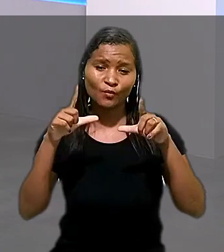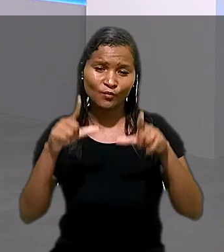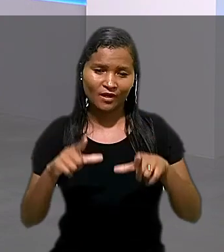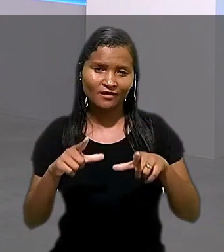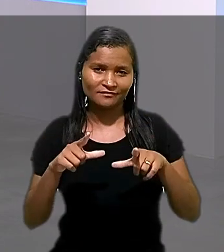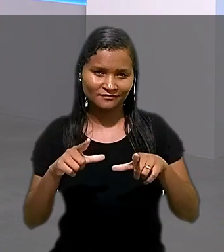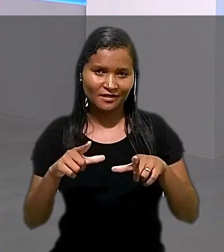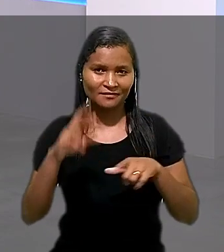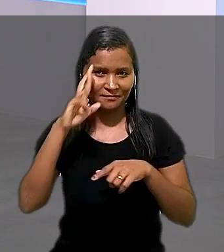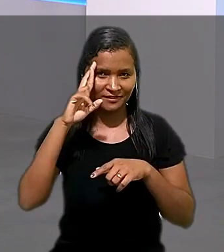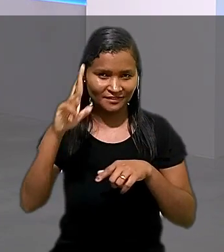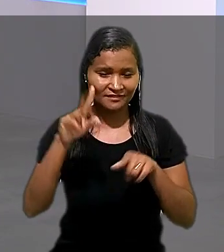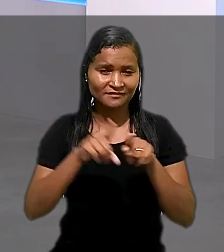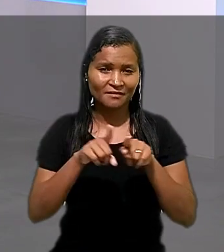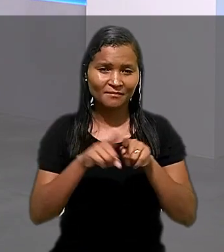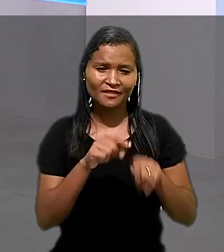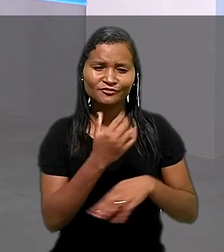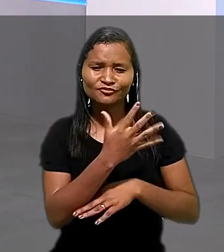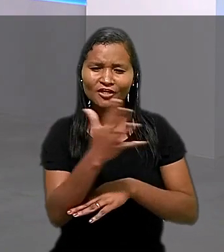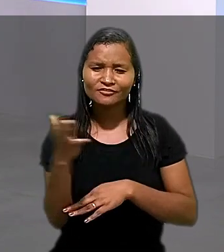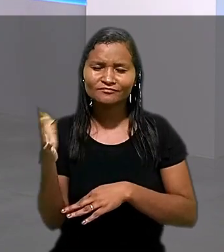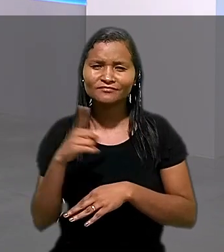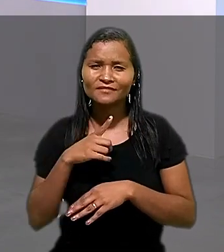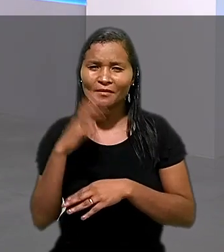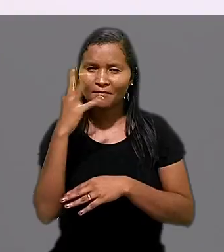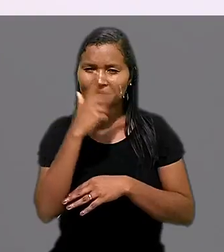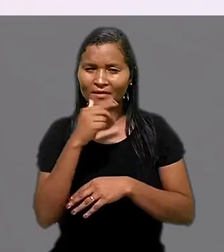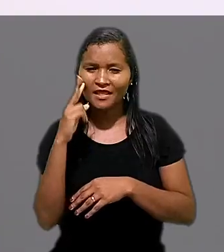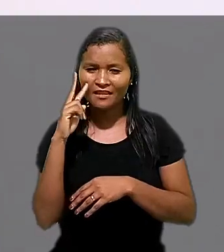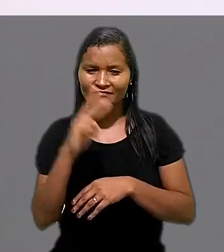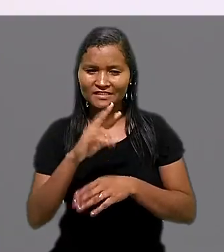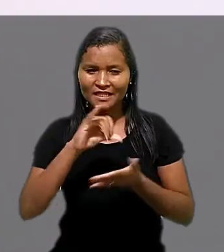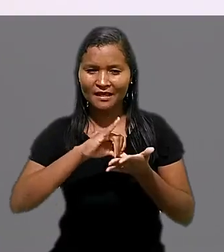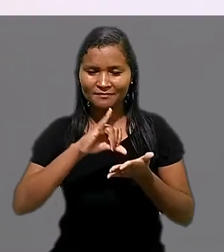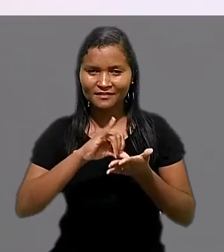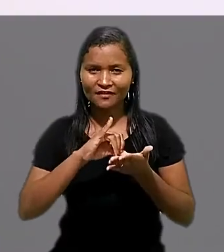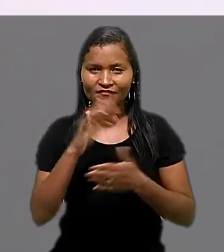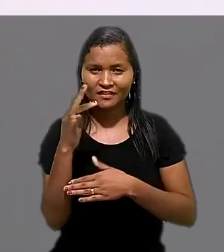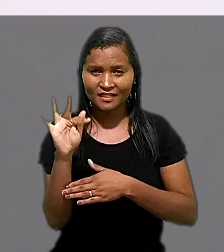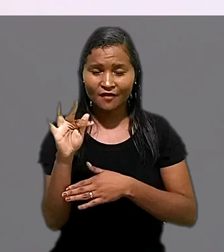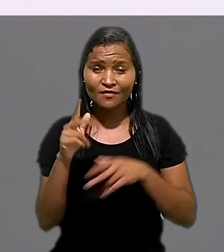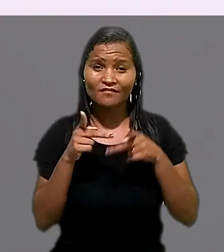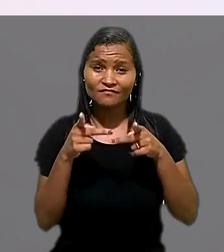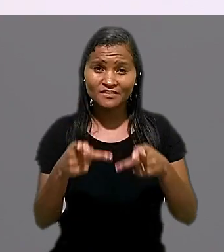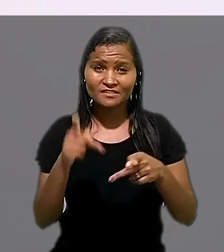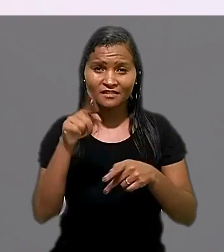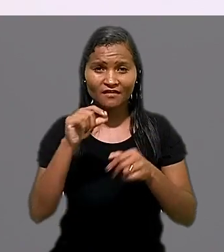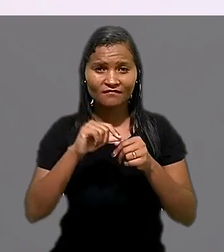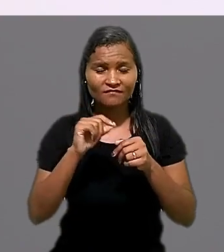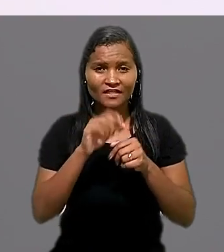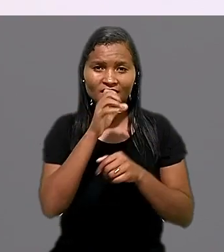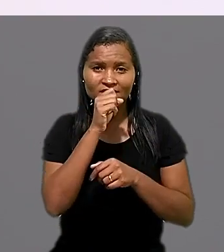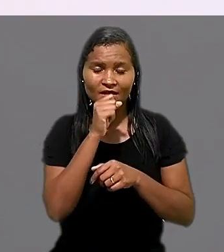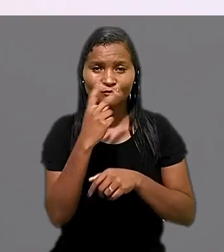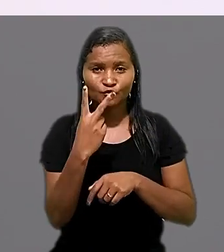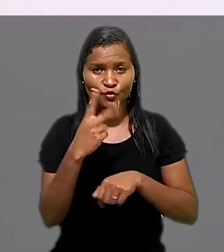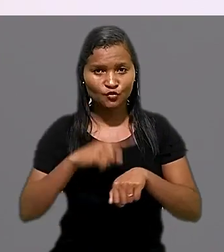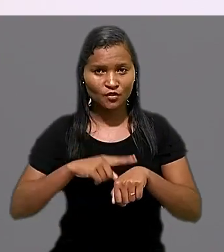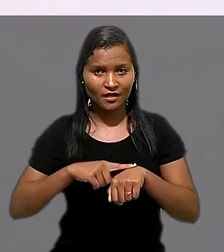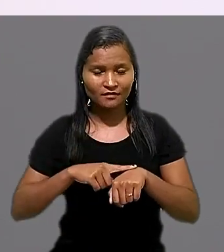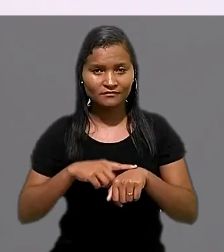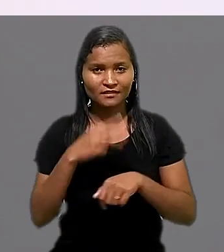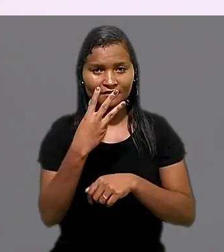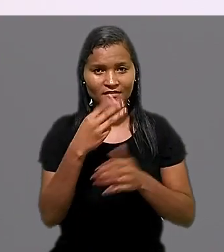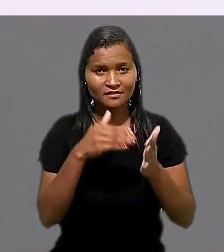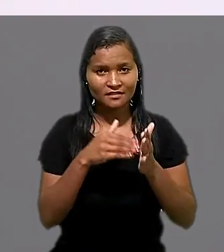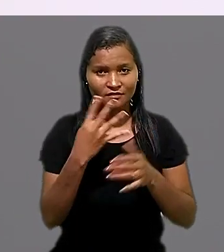os jardins, de onde se tem uma bela vista da capital federal. As visitas são realizadas aos sábados em 2 horários, das